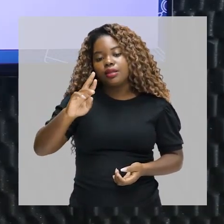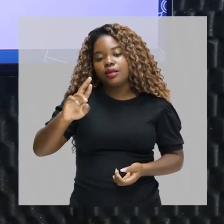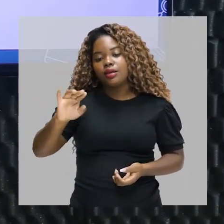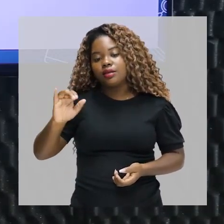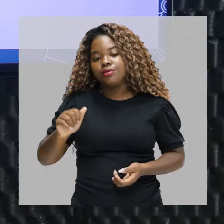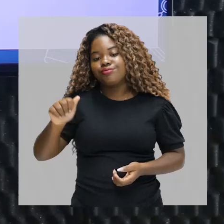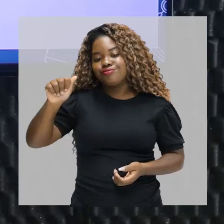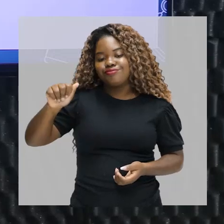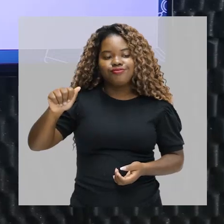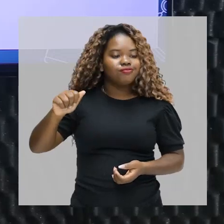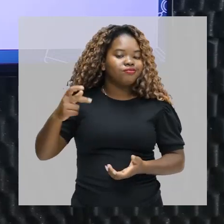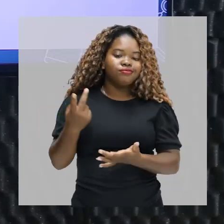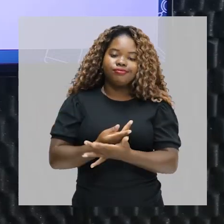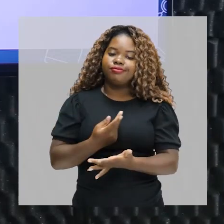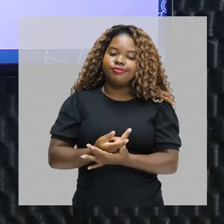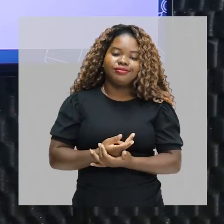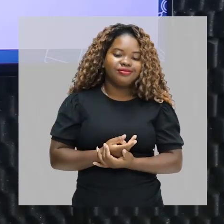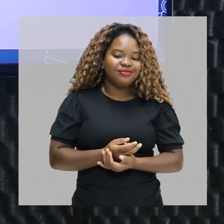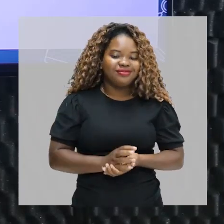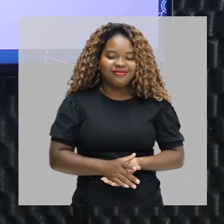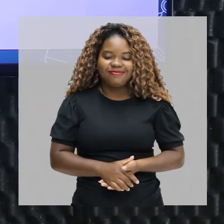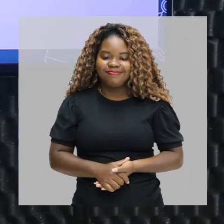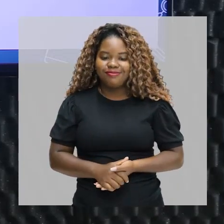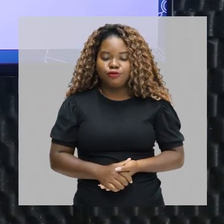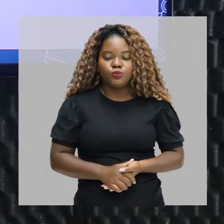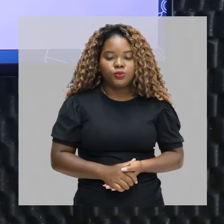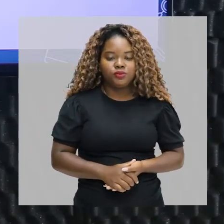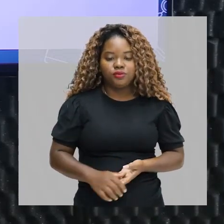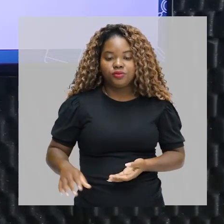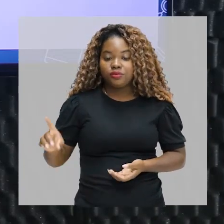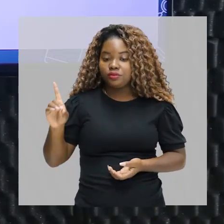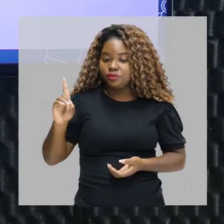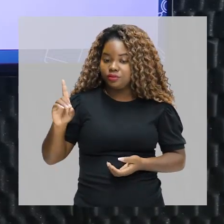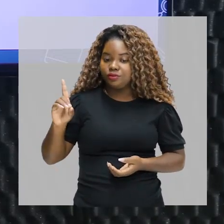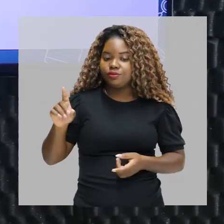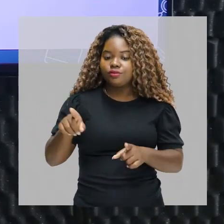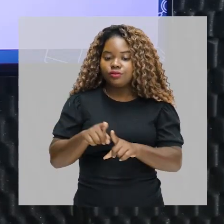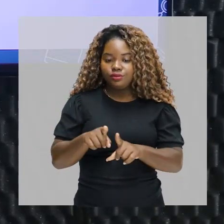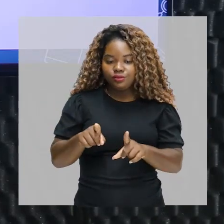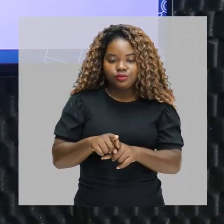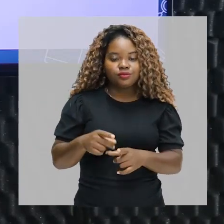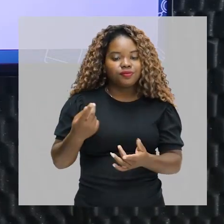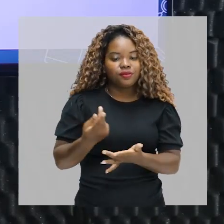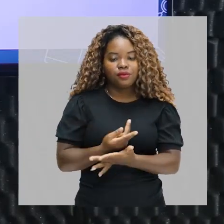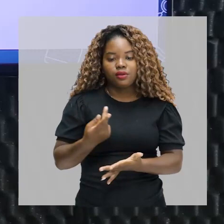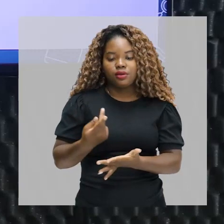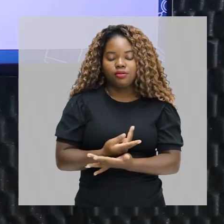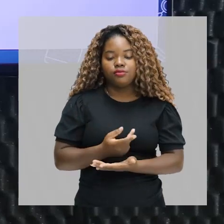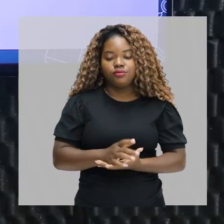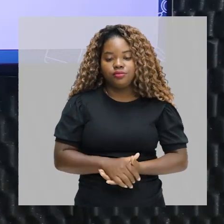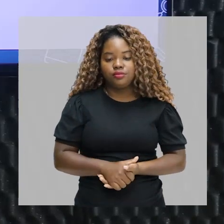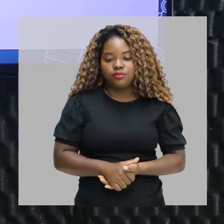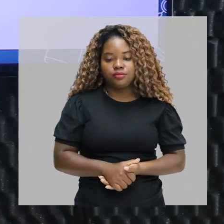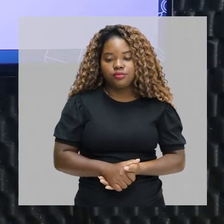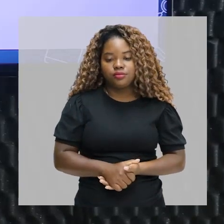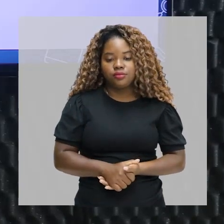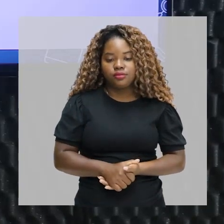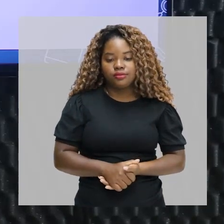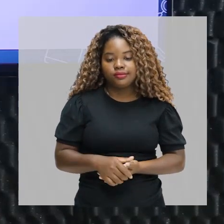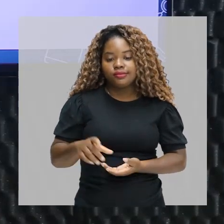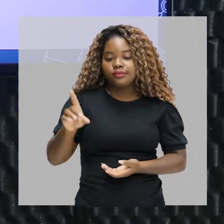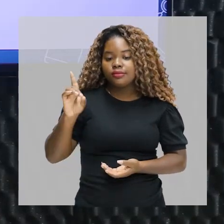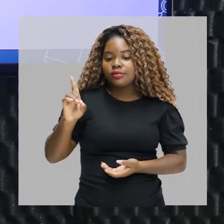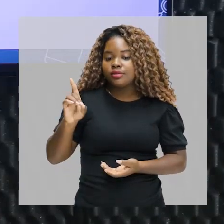Partícula também é matéria. Tá ok? Então, pode cancelar. Onde tiver massa e partícula, a gente pode cancelar. No caso, olha a letra